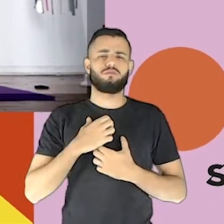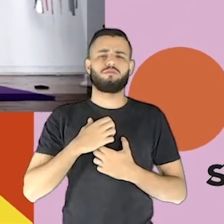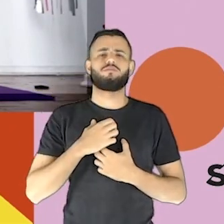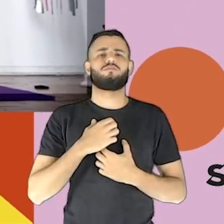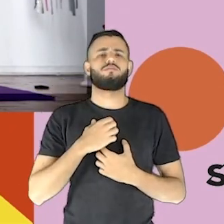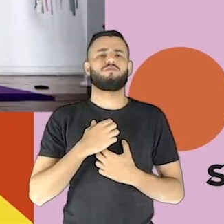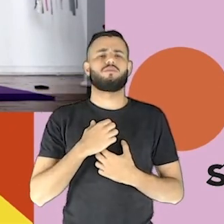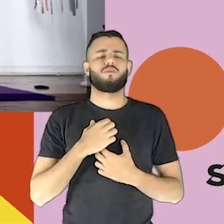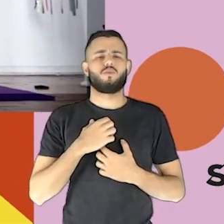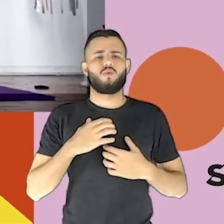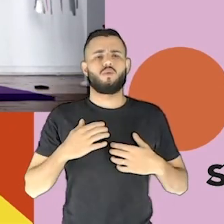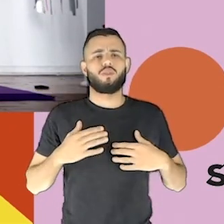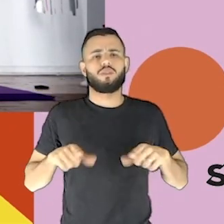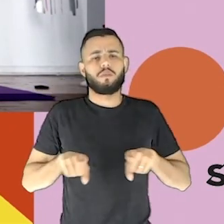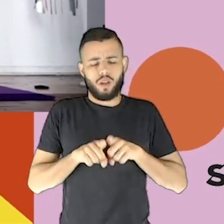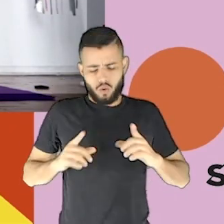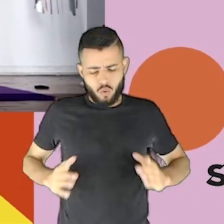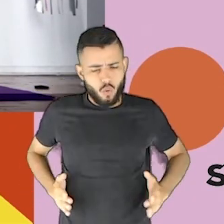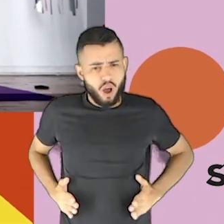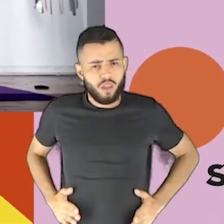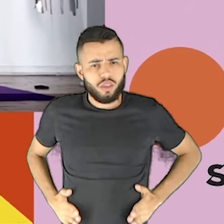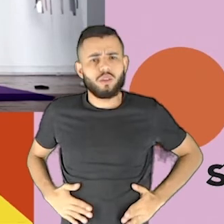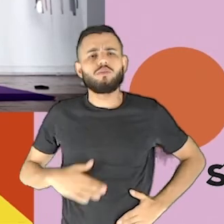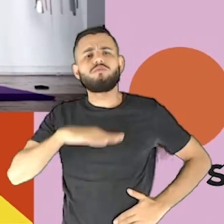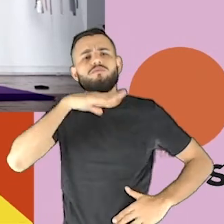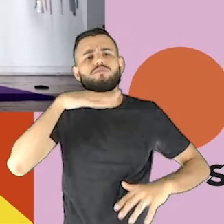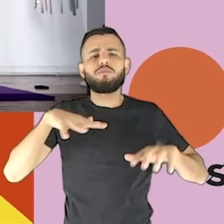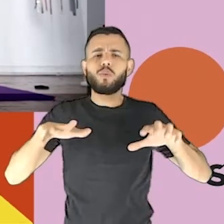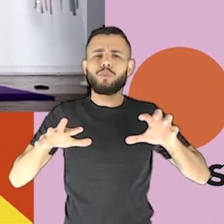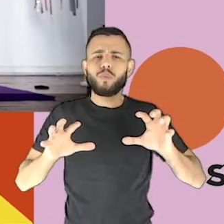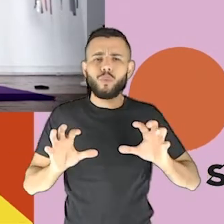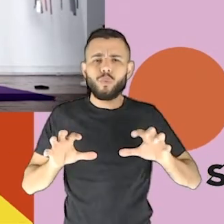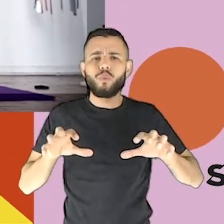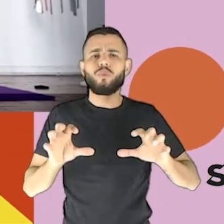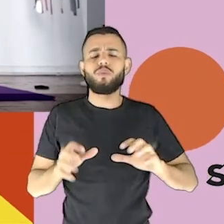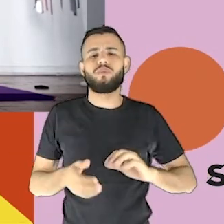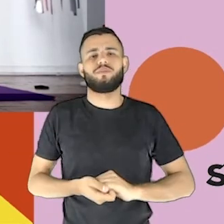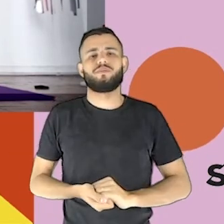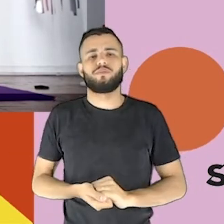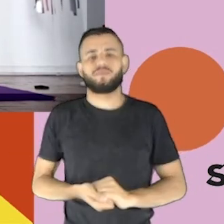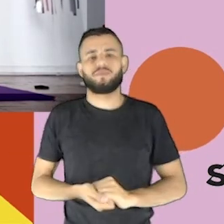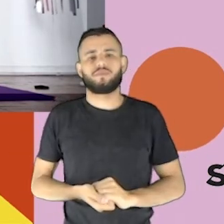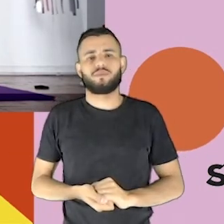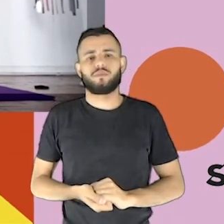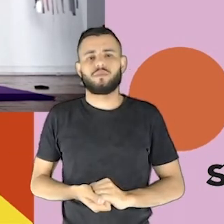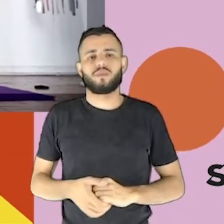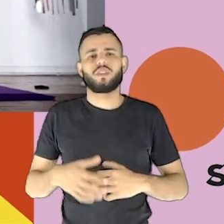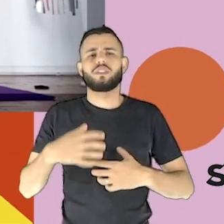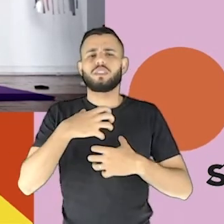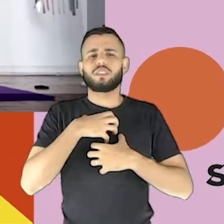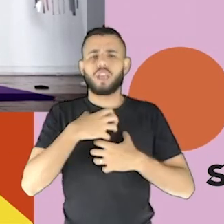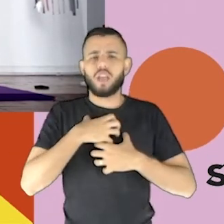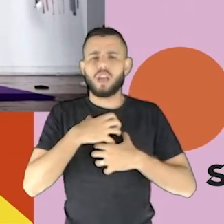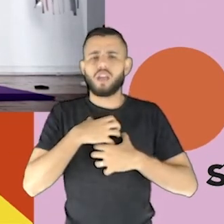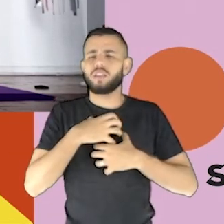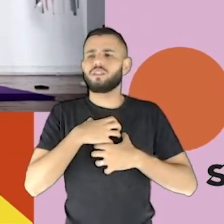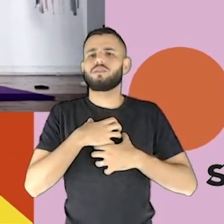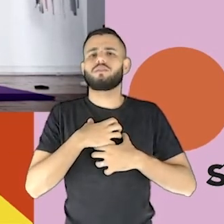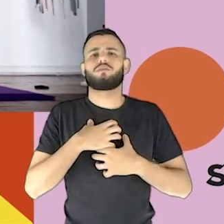o seu quadril, a sua nádega, sente a sua área genital,